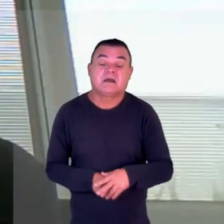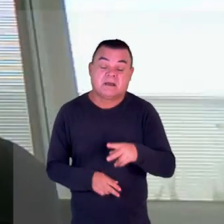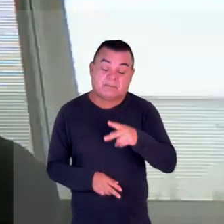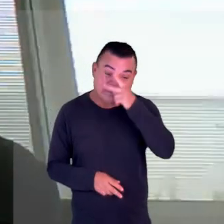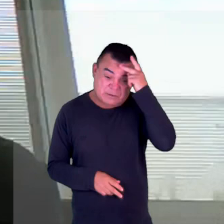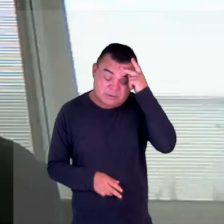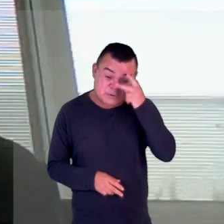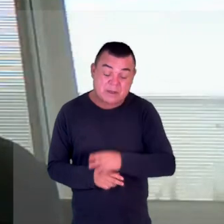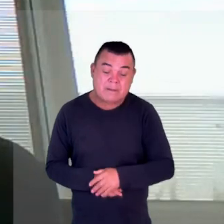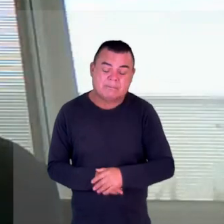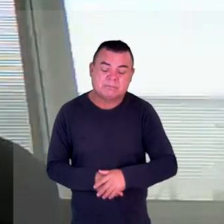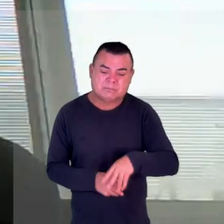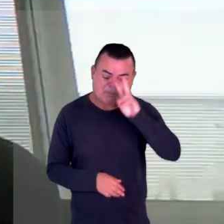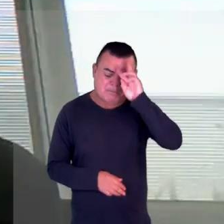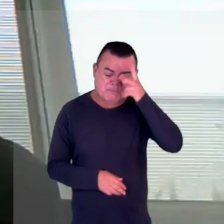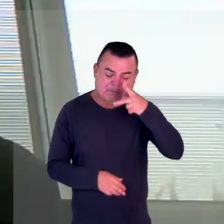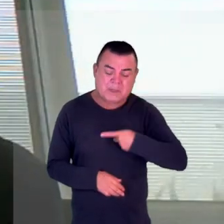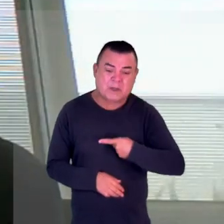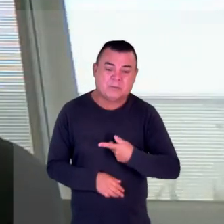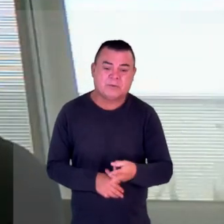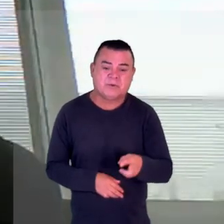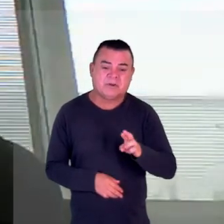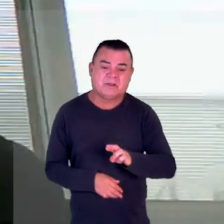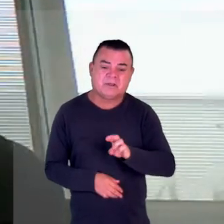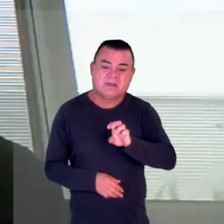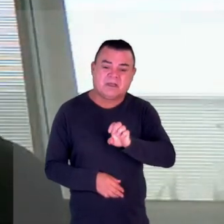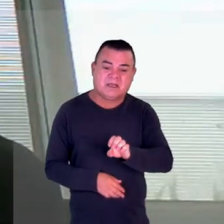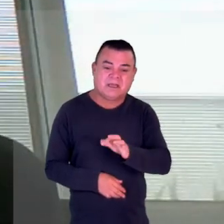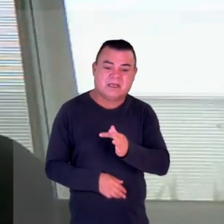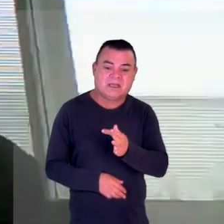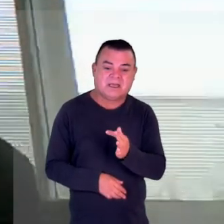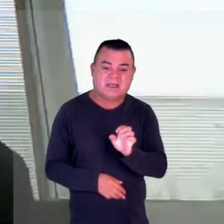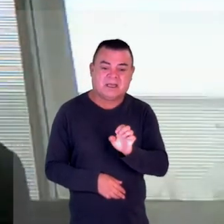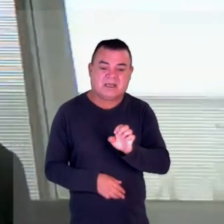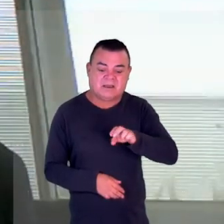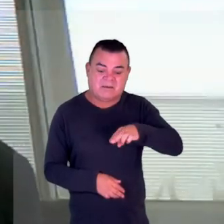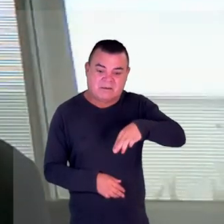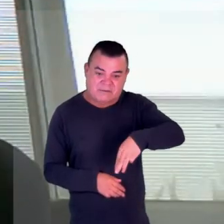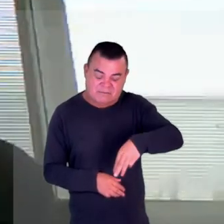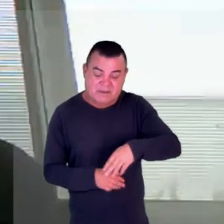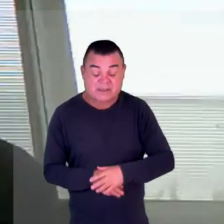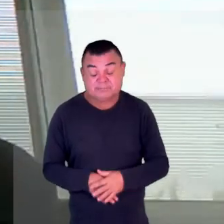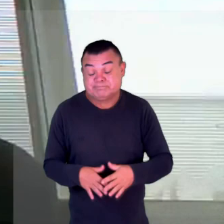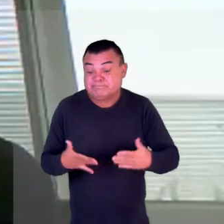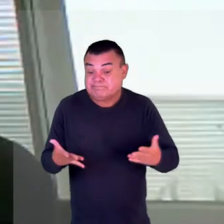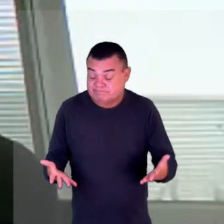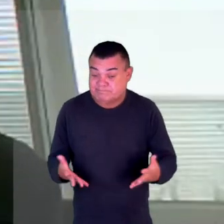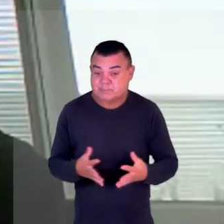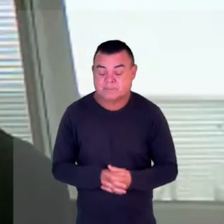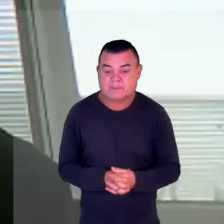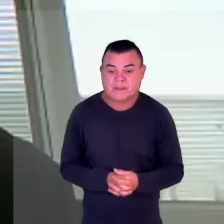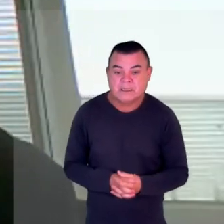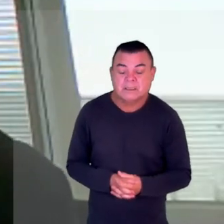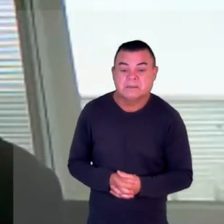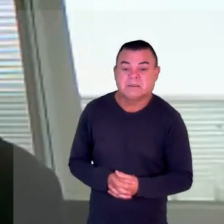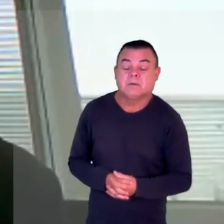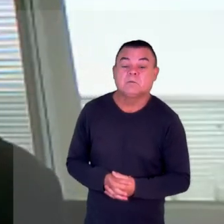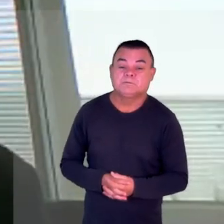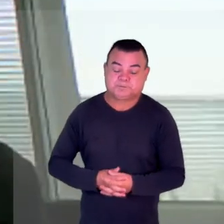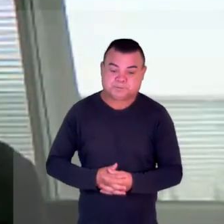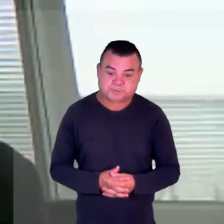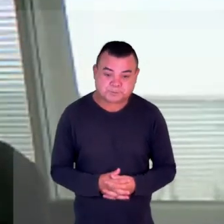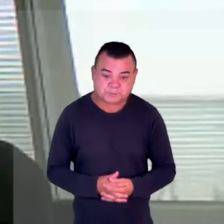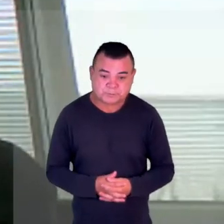então Eh está né soado alarme social ao Ministério